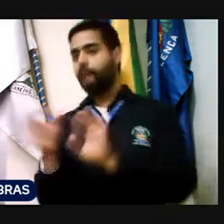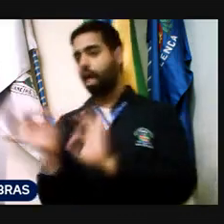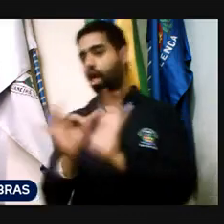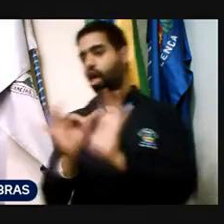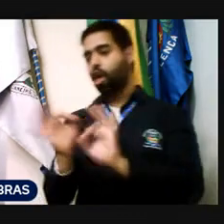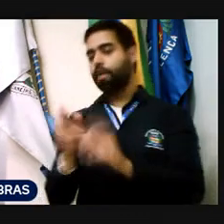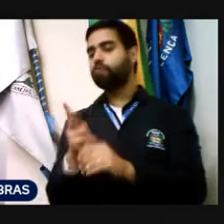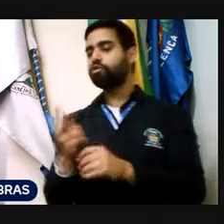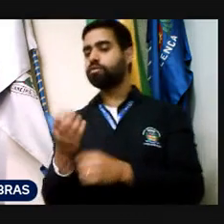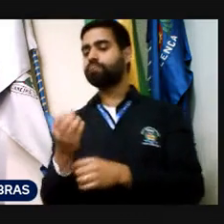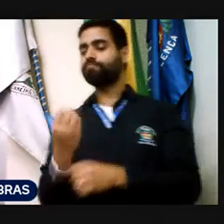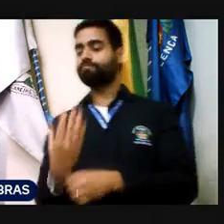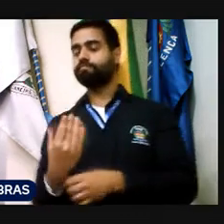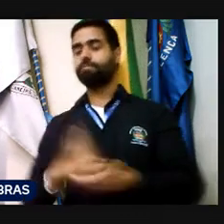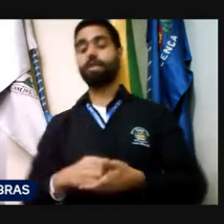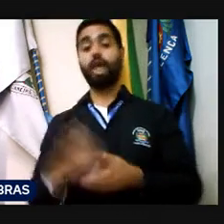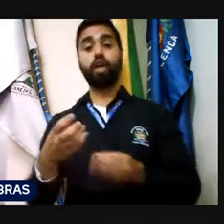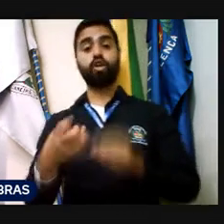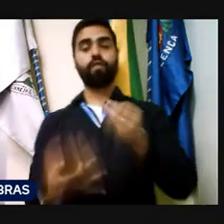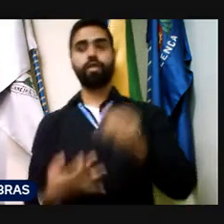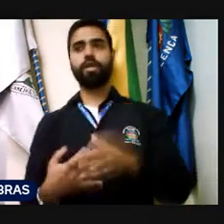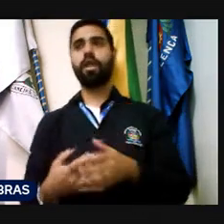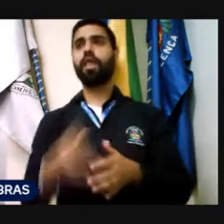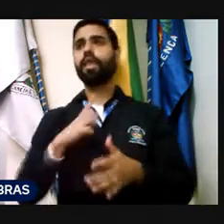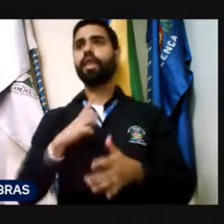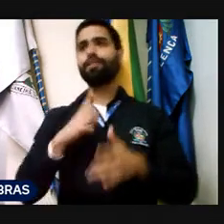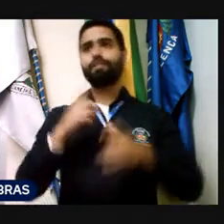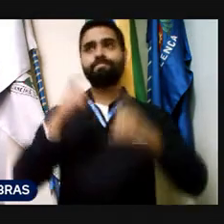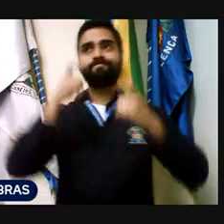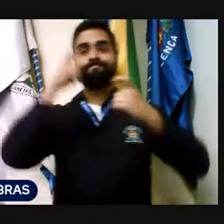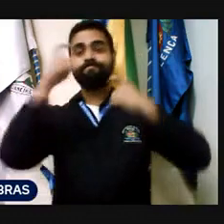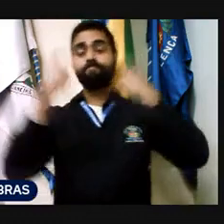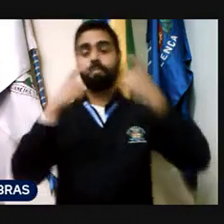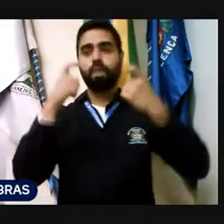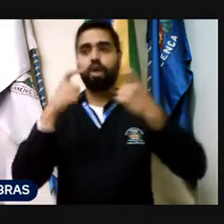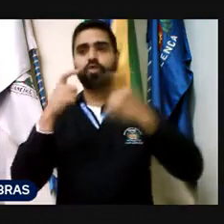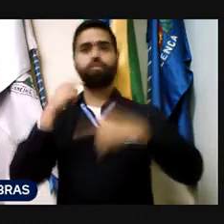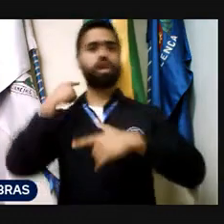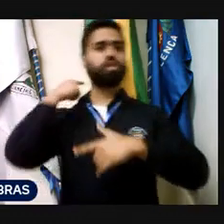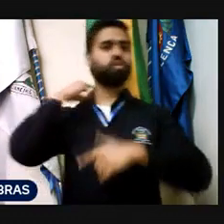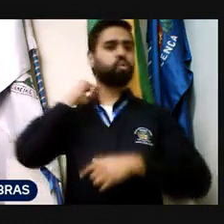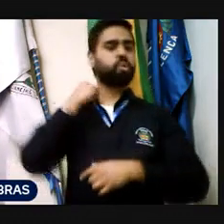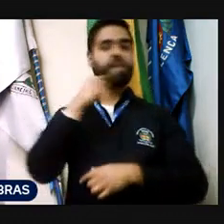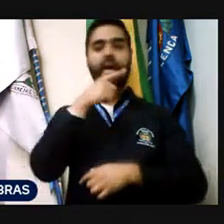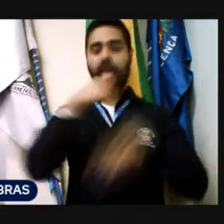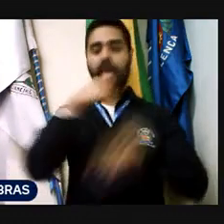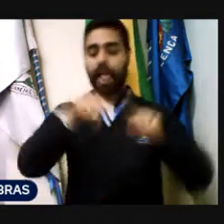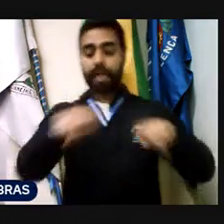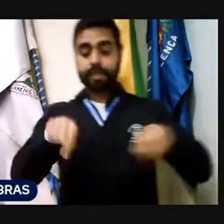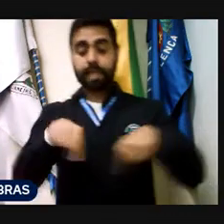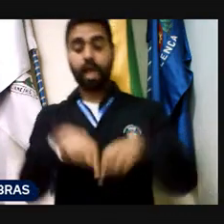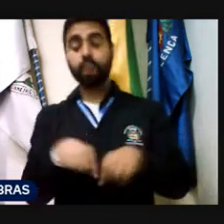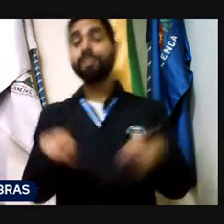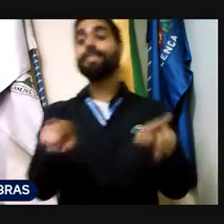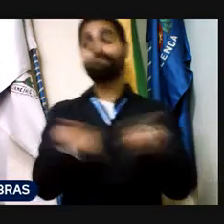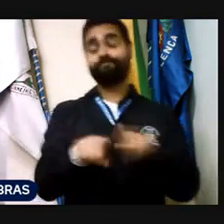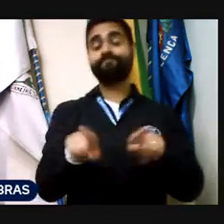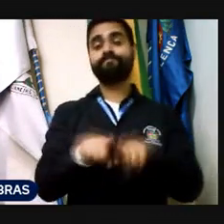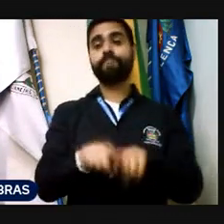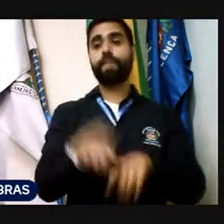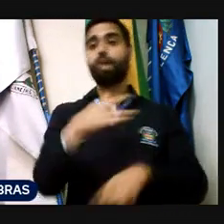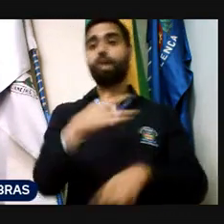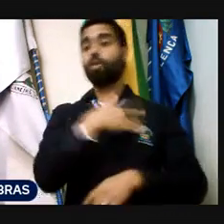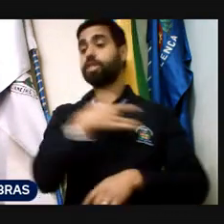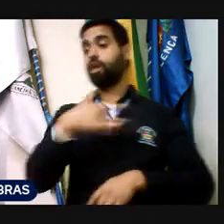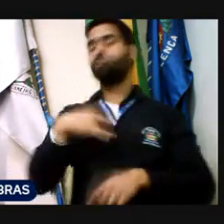funcionamento. Justificativa. Há uma grande preocupação nossa com a poluição da bacia hidrográfica da região e, consequentemente, com a saúde